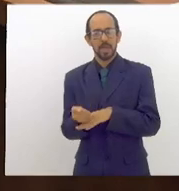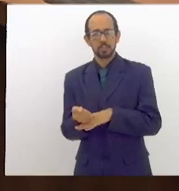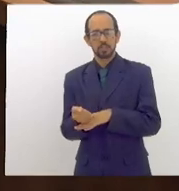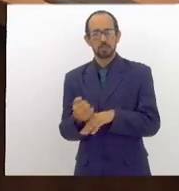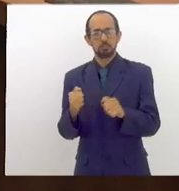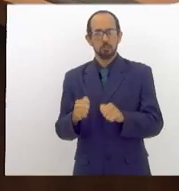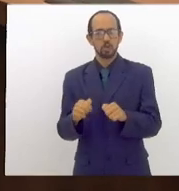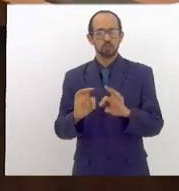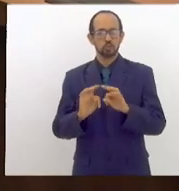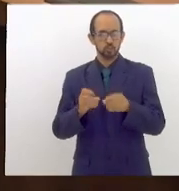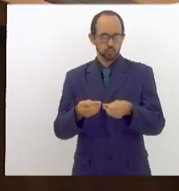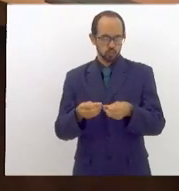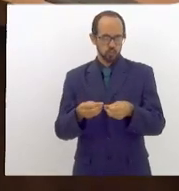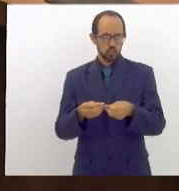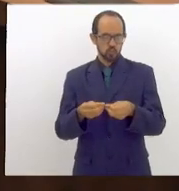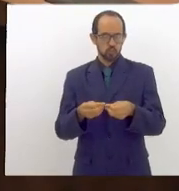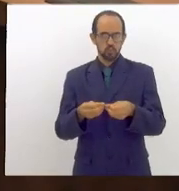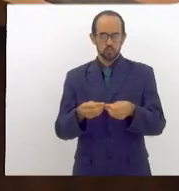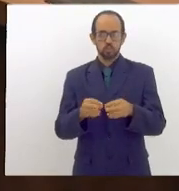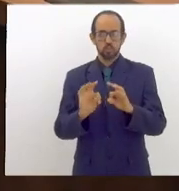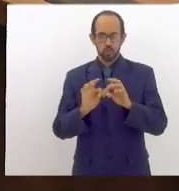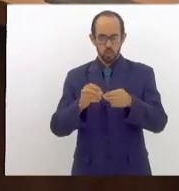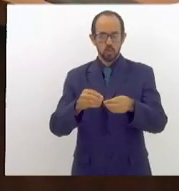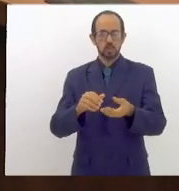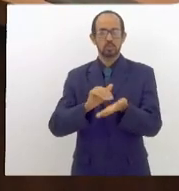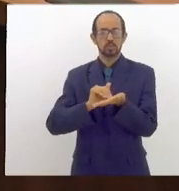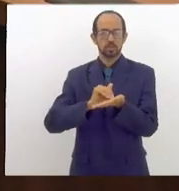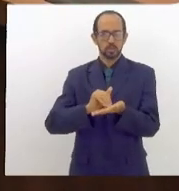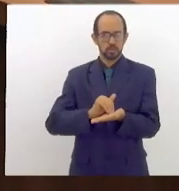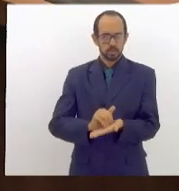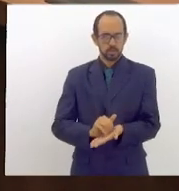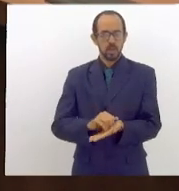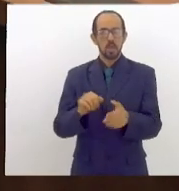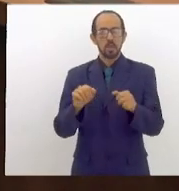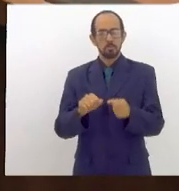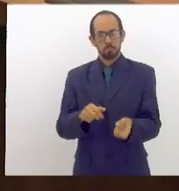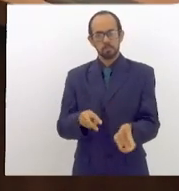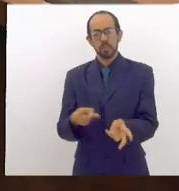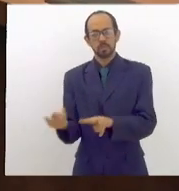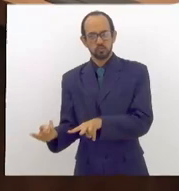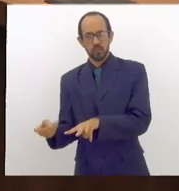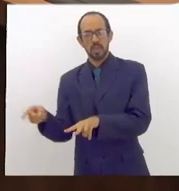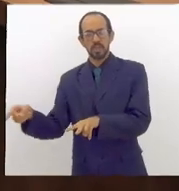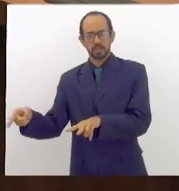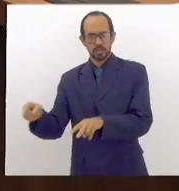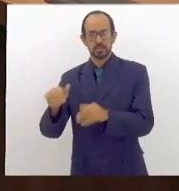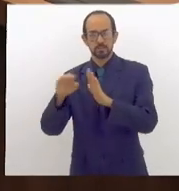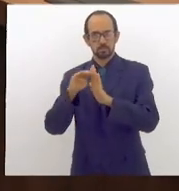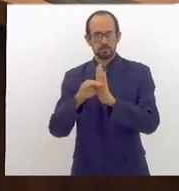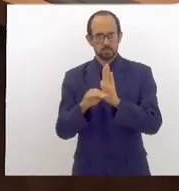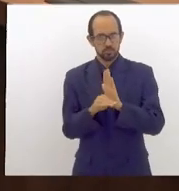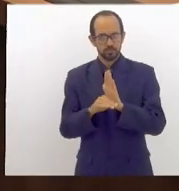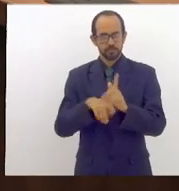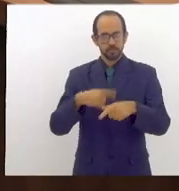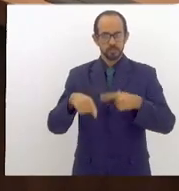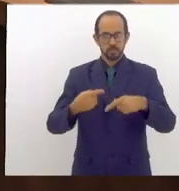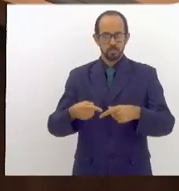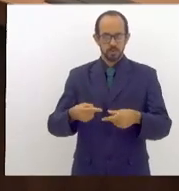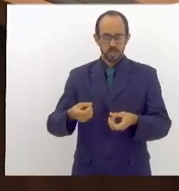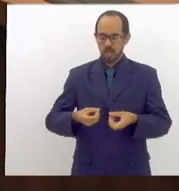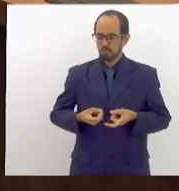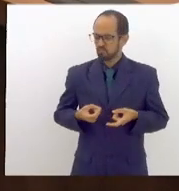todas as secretarias passam programas para você perde e ela terceiriza ao